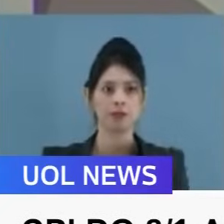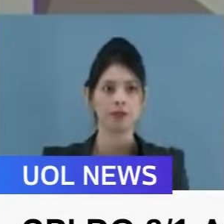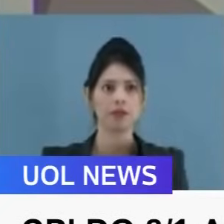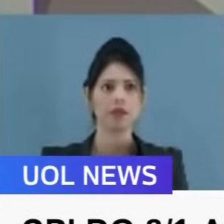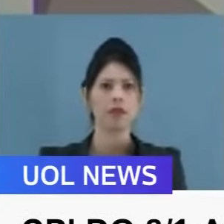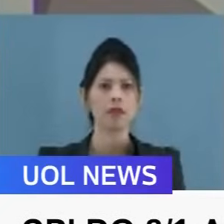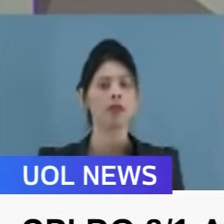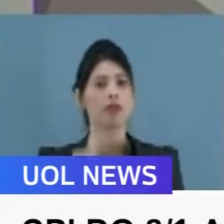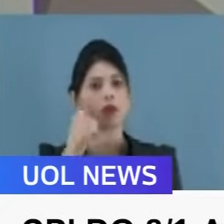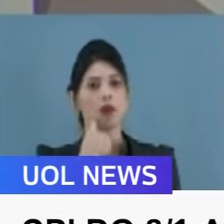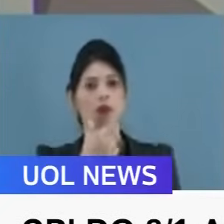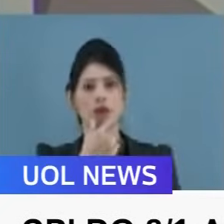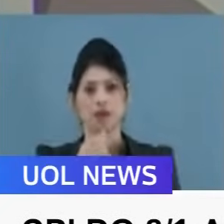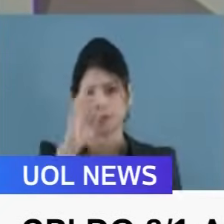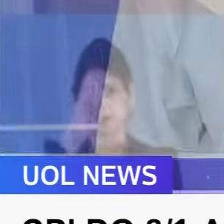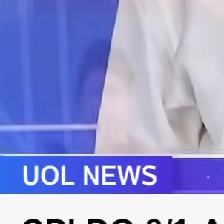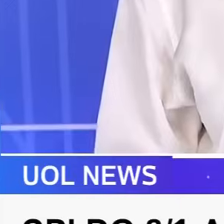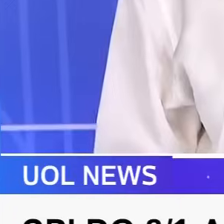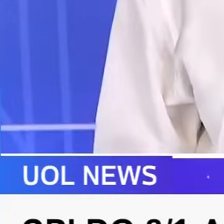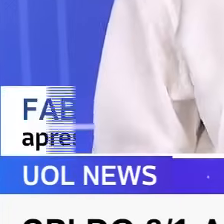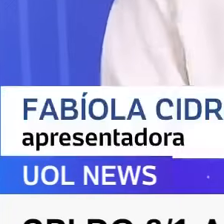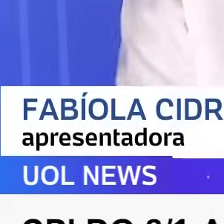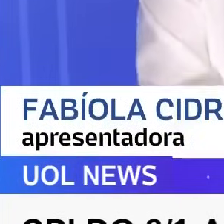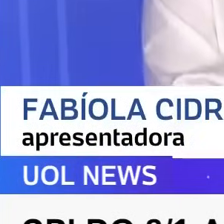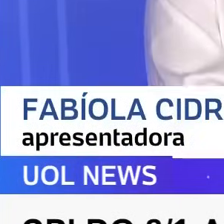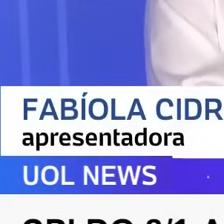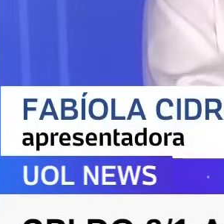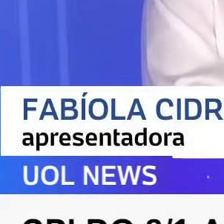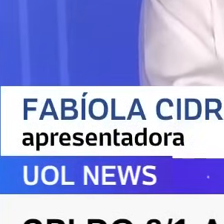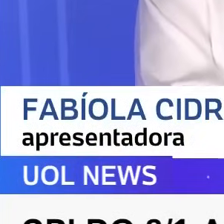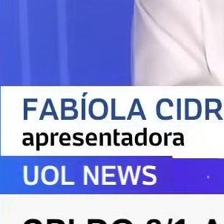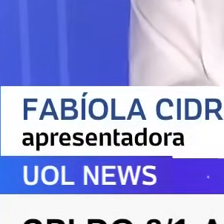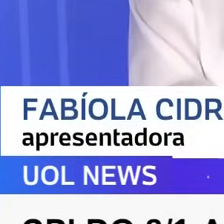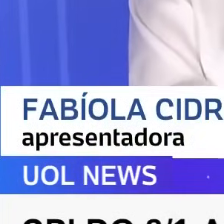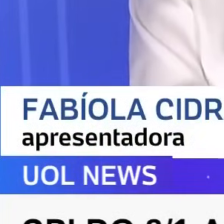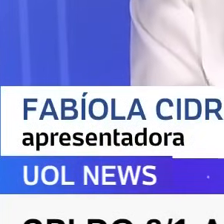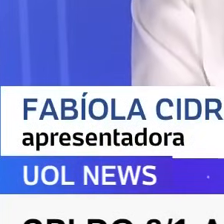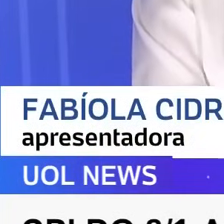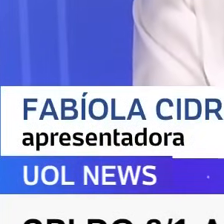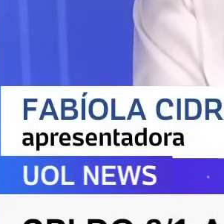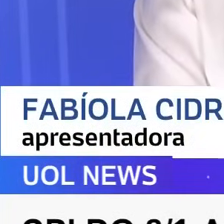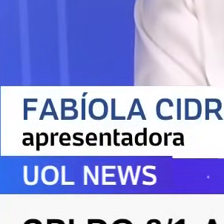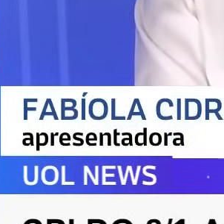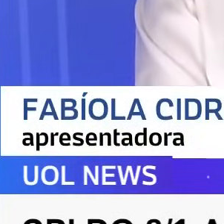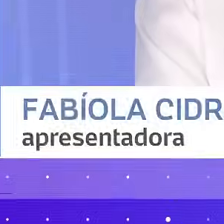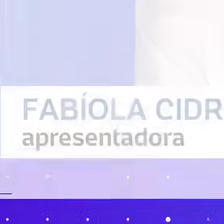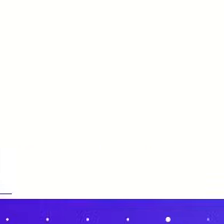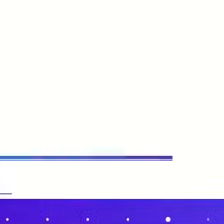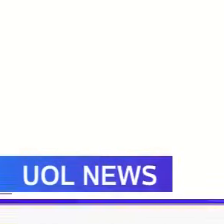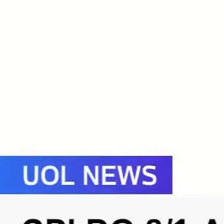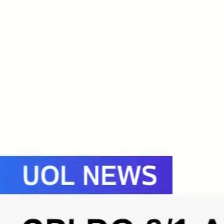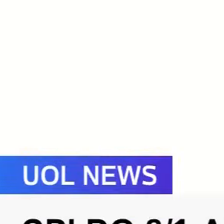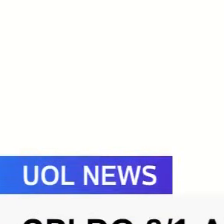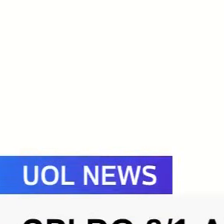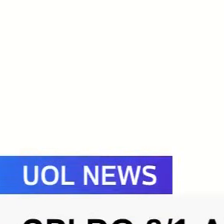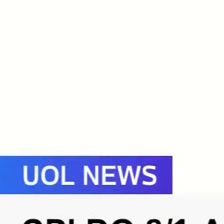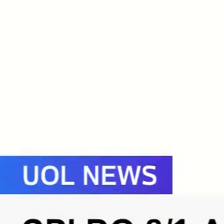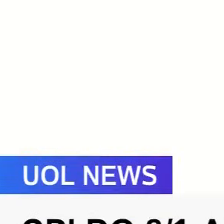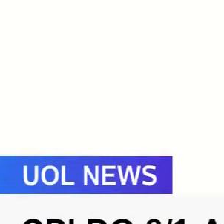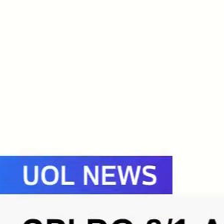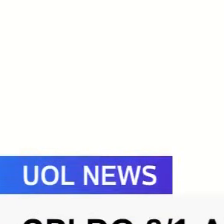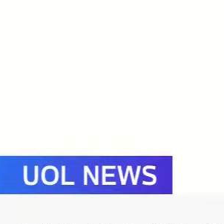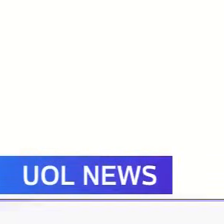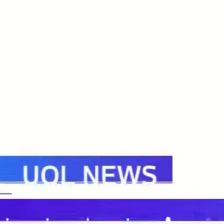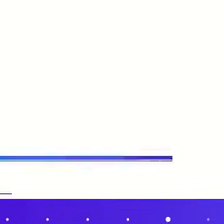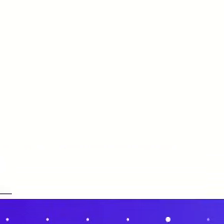parte delicada é a participação Aliás, dele. não, Vai é que lá. essa parte delicada, tá aqui o teu texto já, só